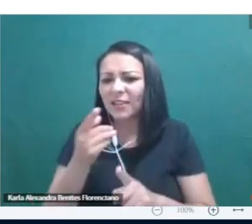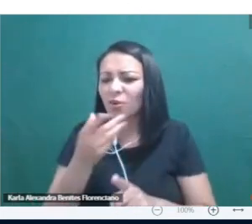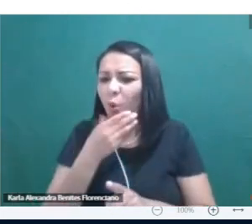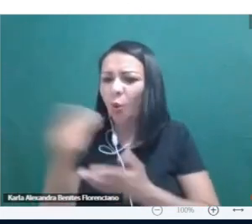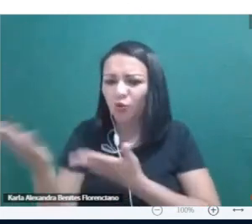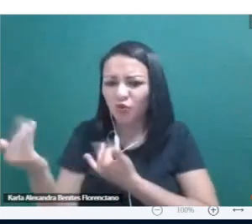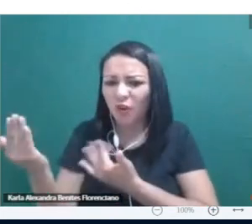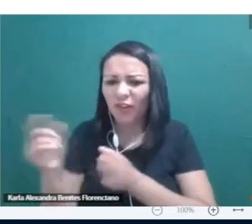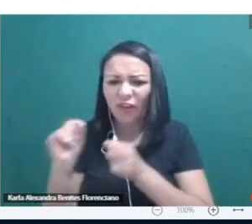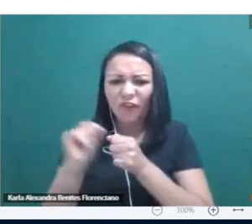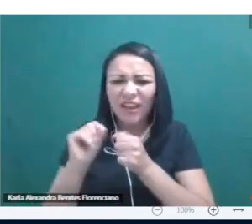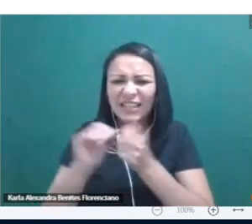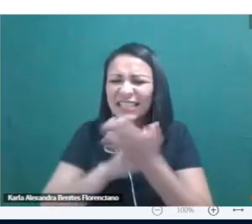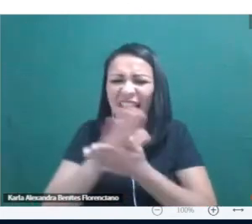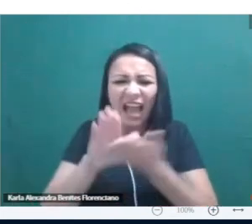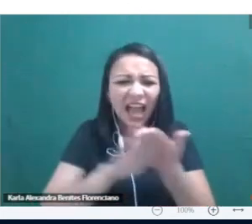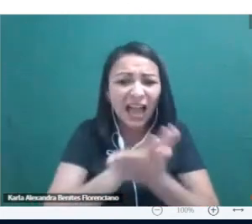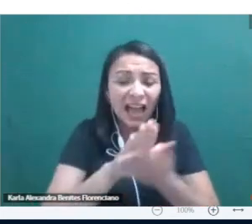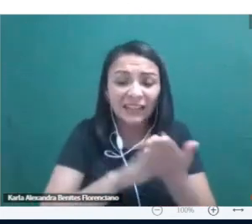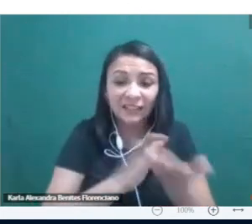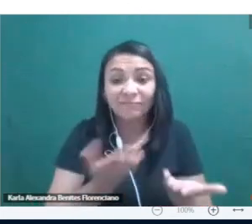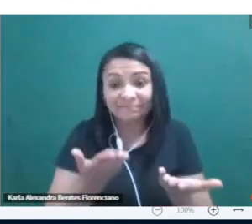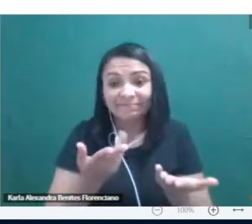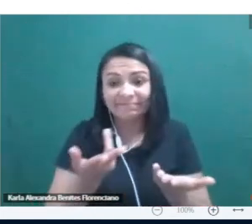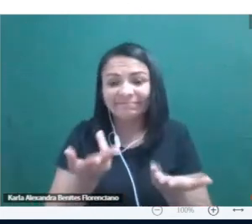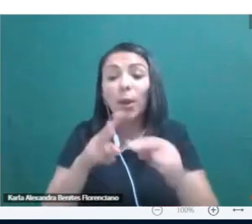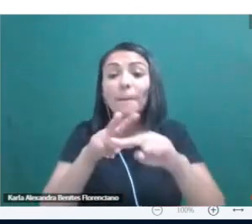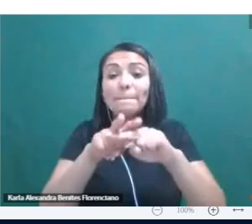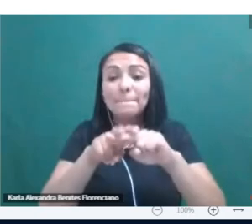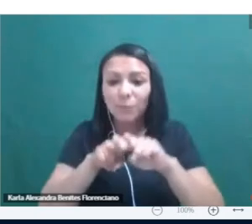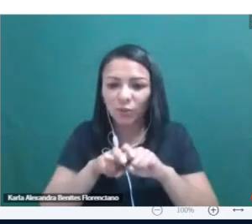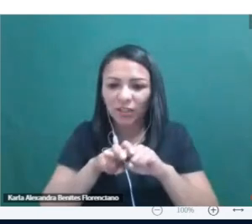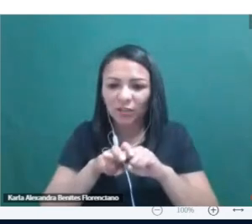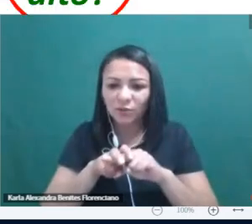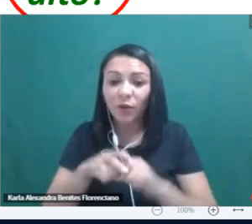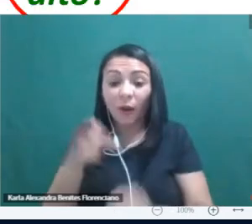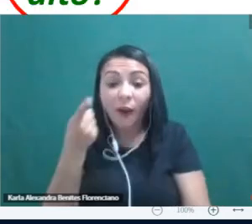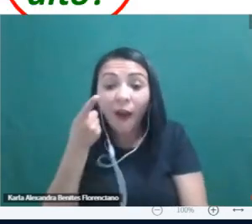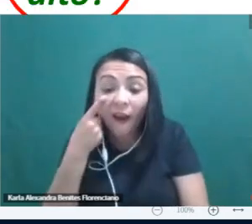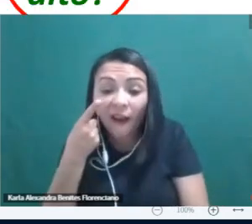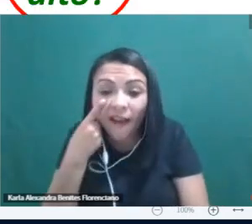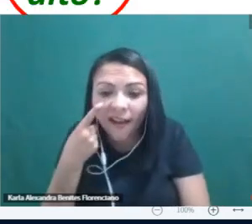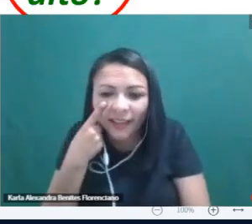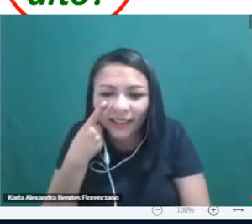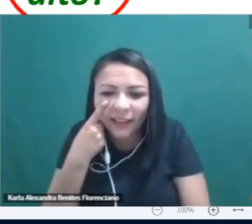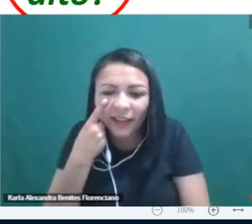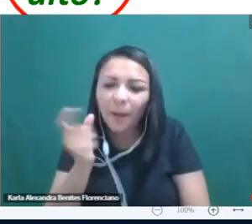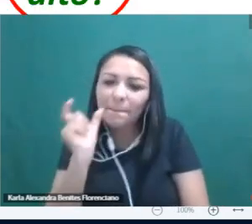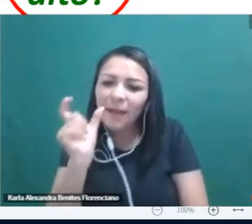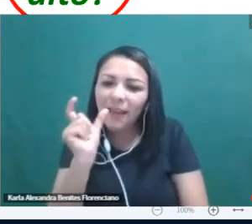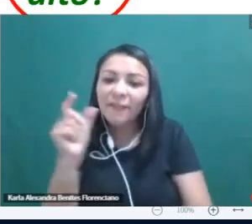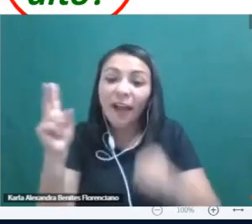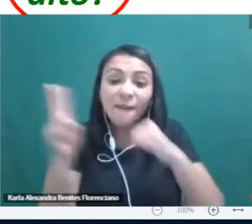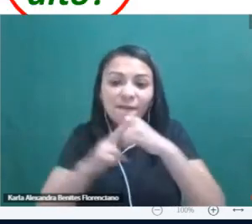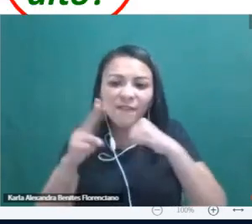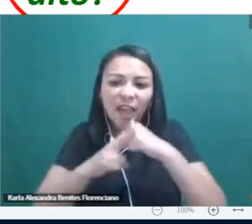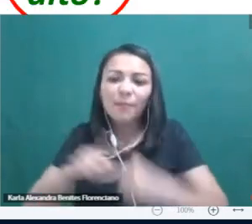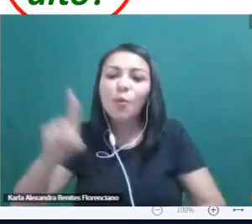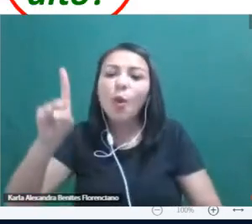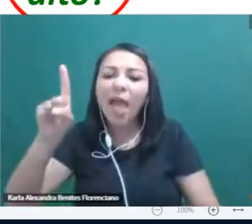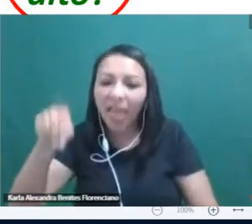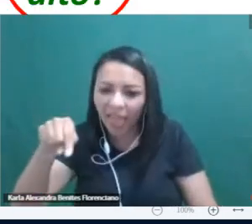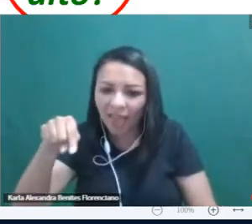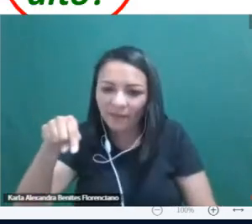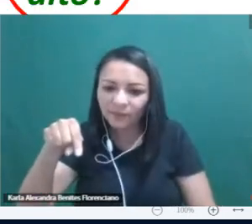predicado, tá, tem um verbo de ligação, o verbo ser, e por isso, tá, é